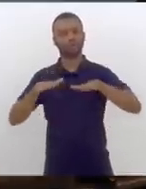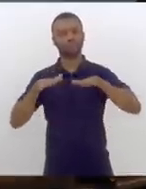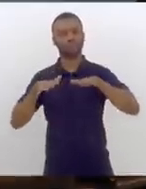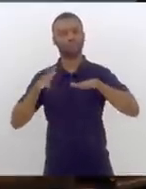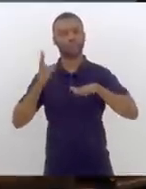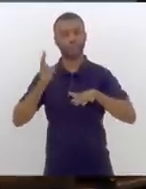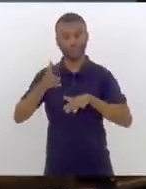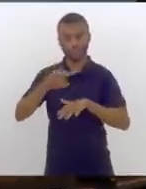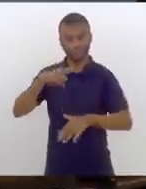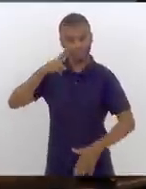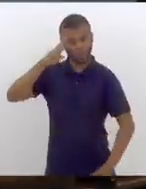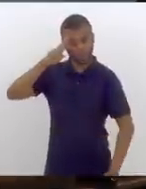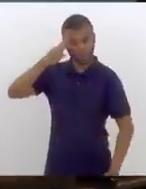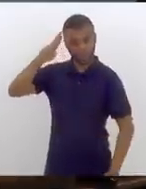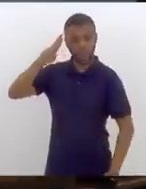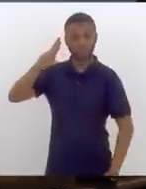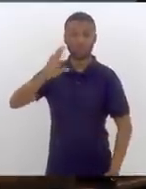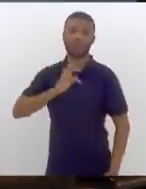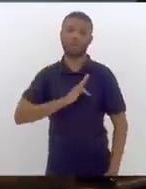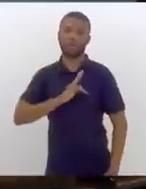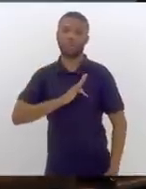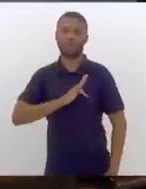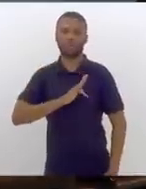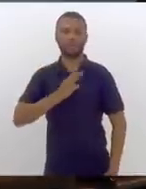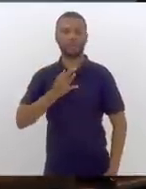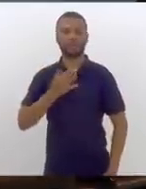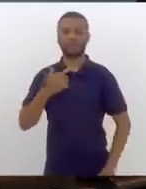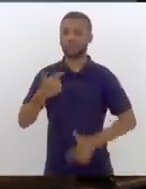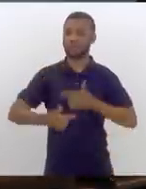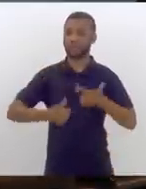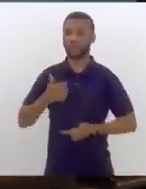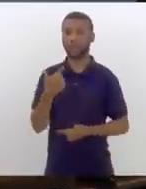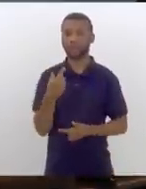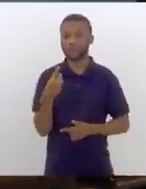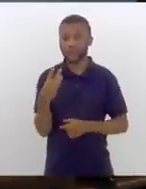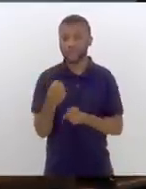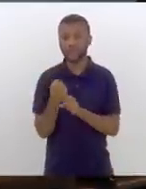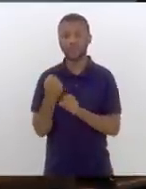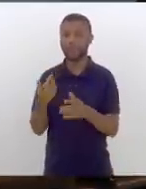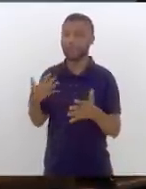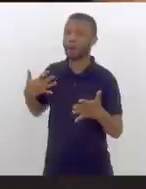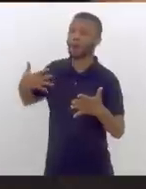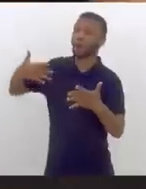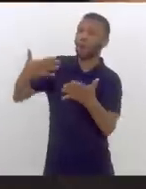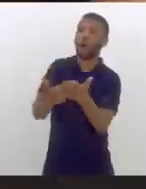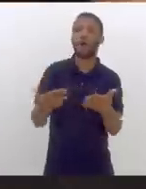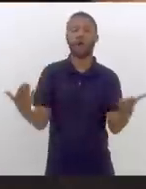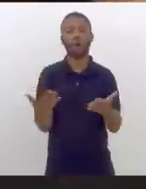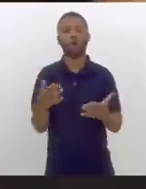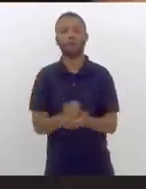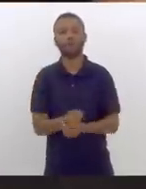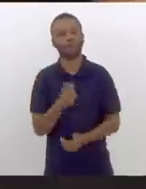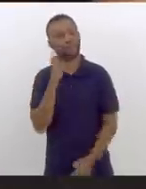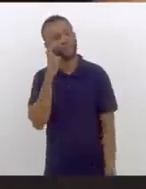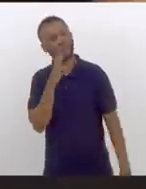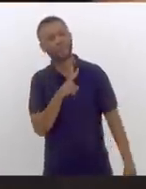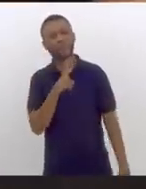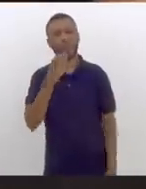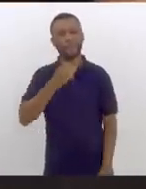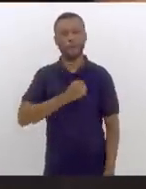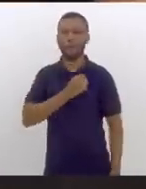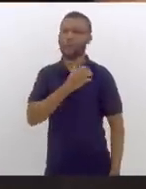sempre que eu sou sargento da polícia militar há 23 anos eu ouvi o meu comandante falar ali agora